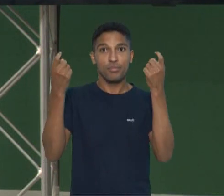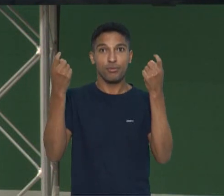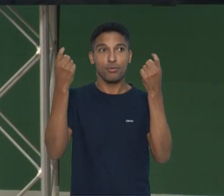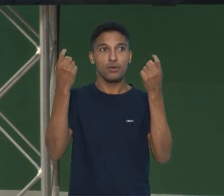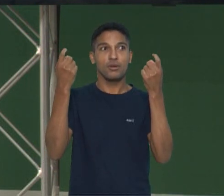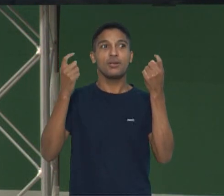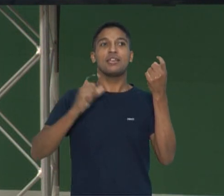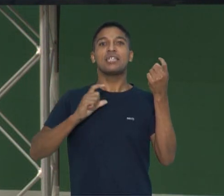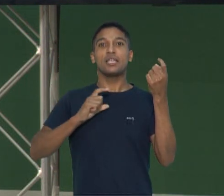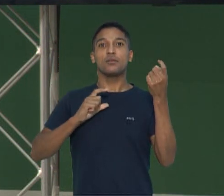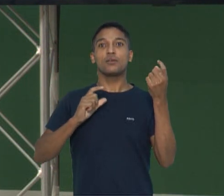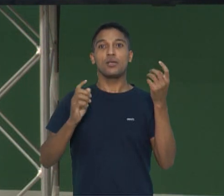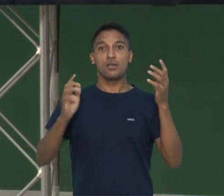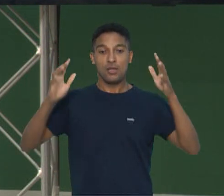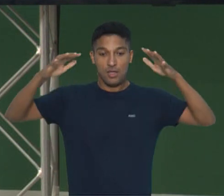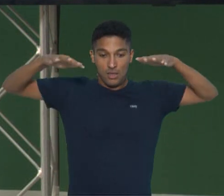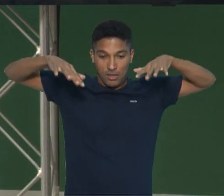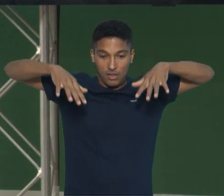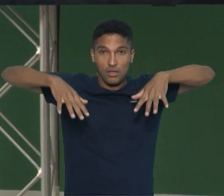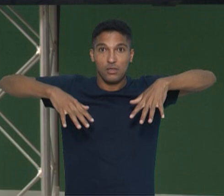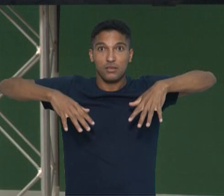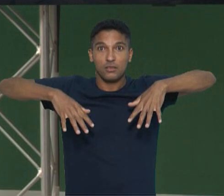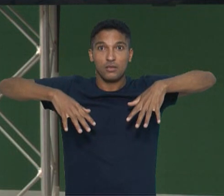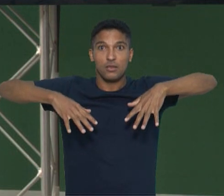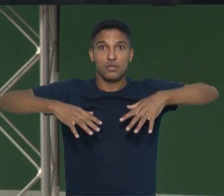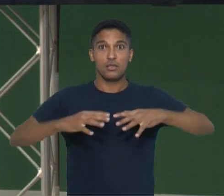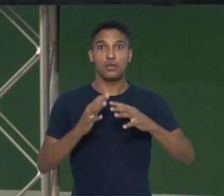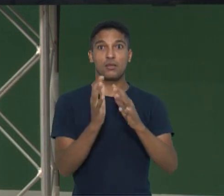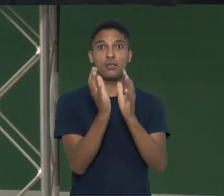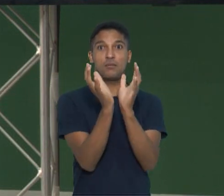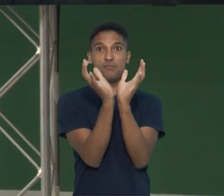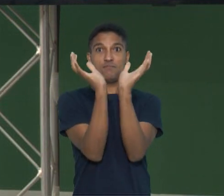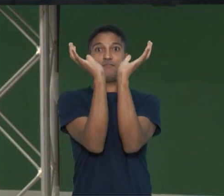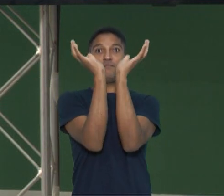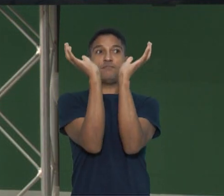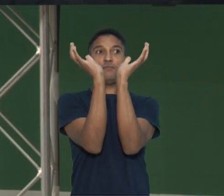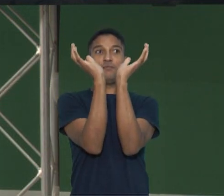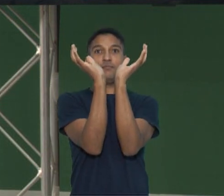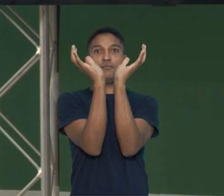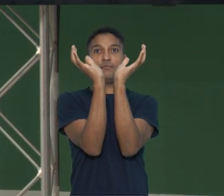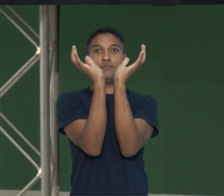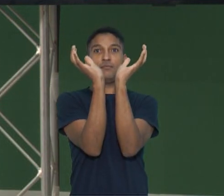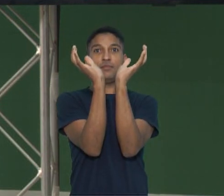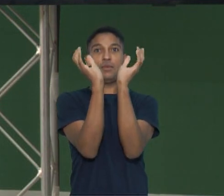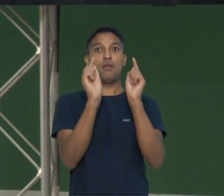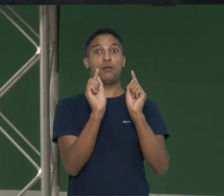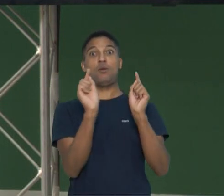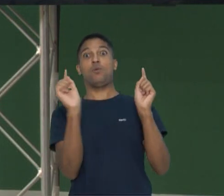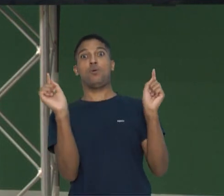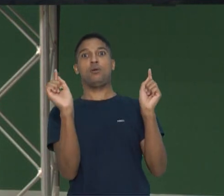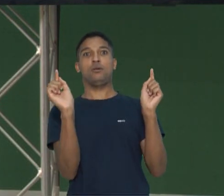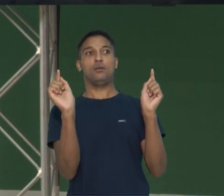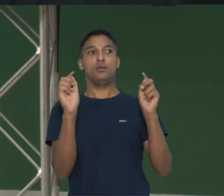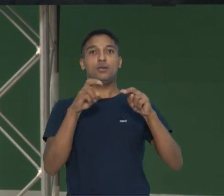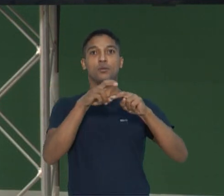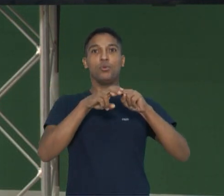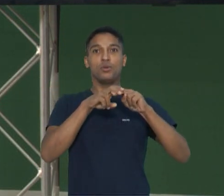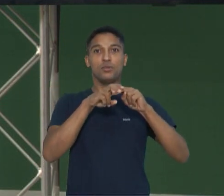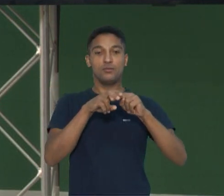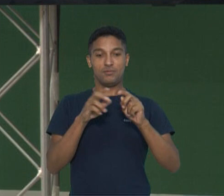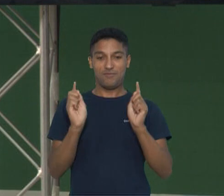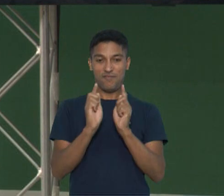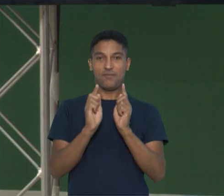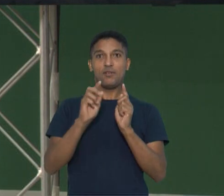este movimento onde elas se afastam, né? Então os vértices eles ficam mais